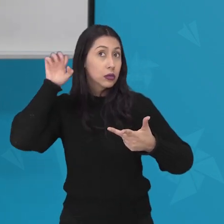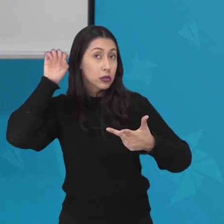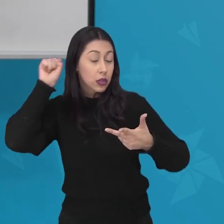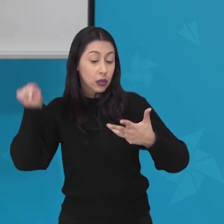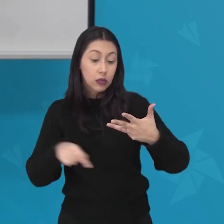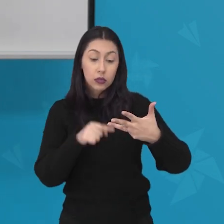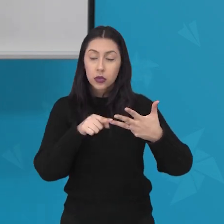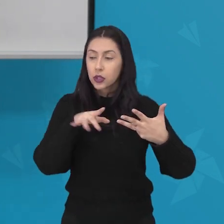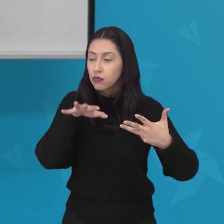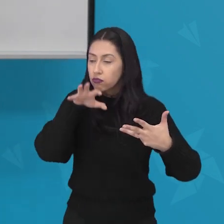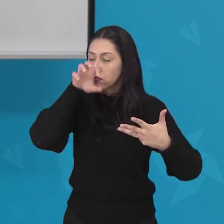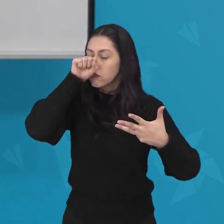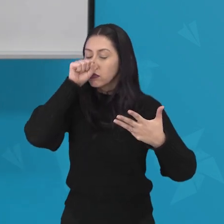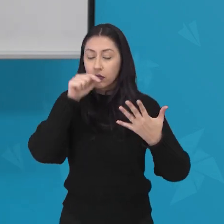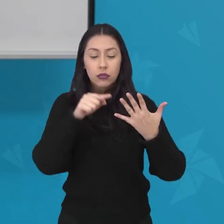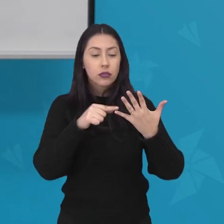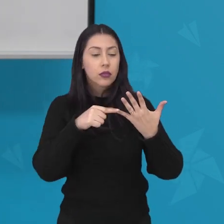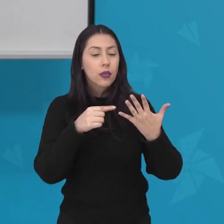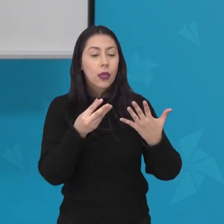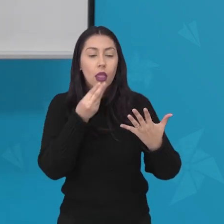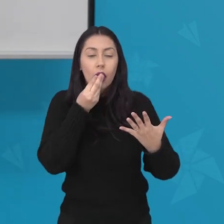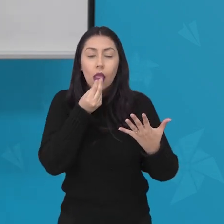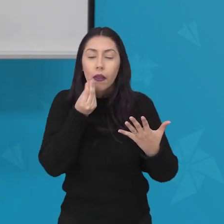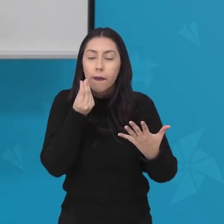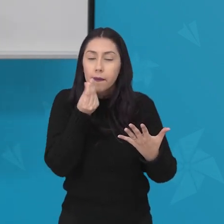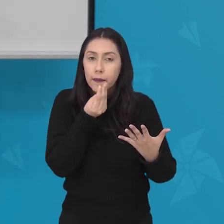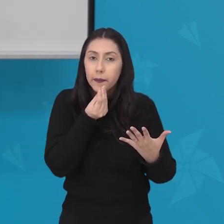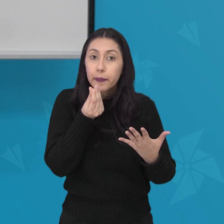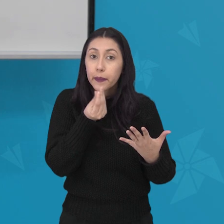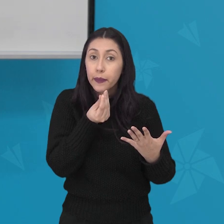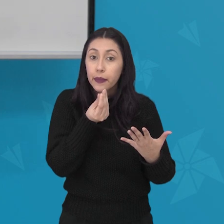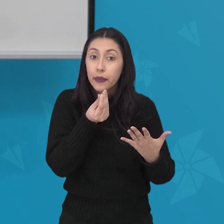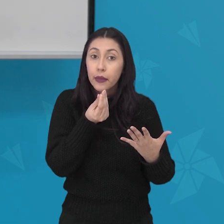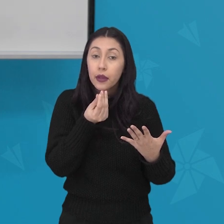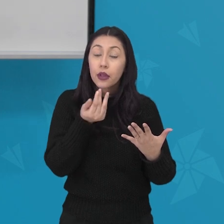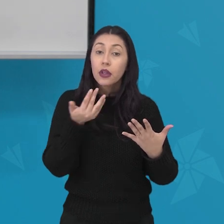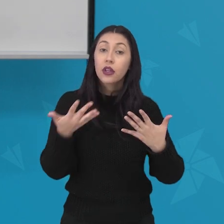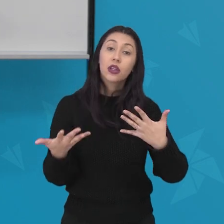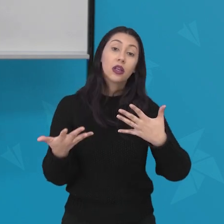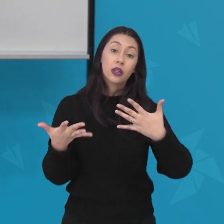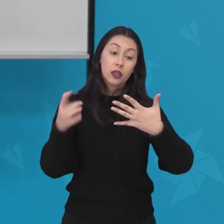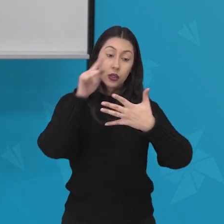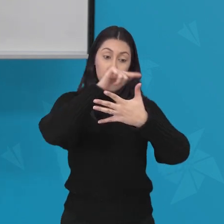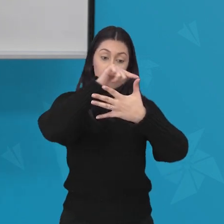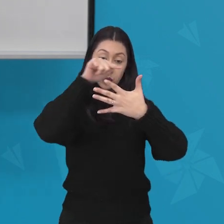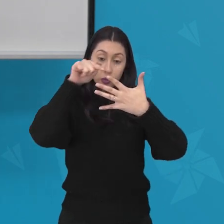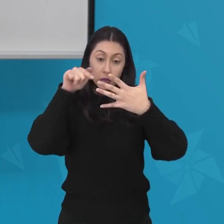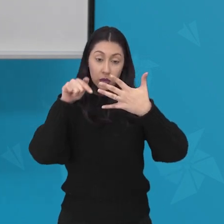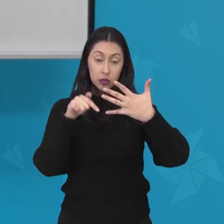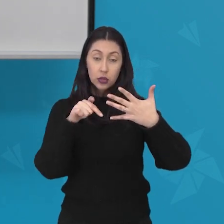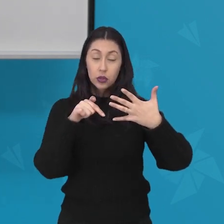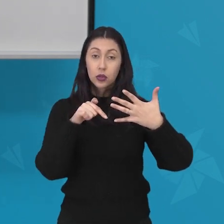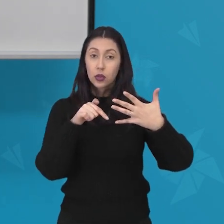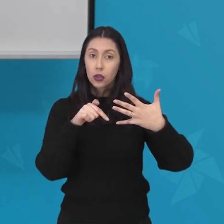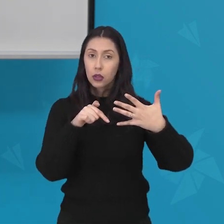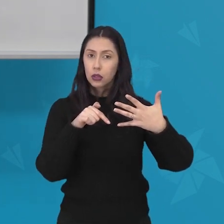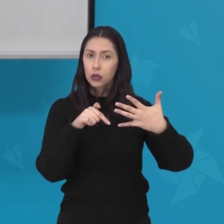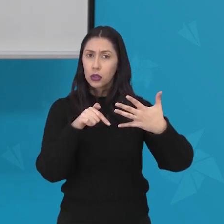audição, o olfato, o paladar, né? E há